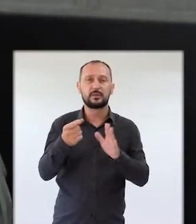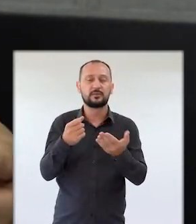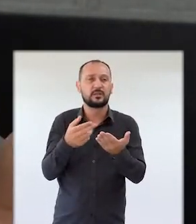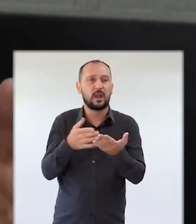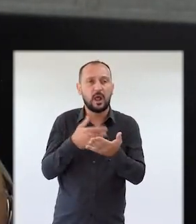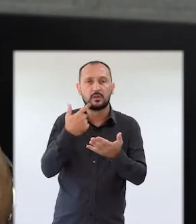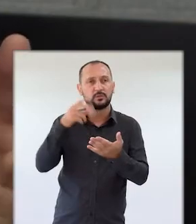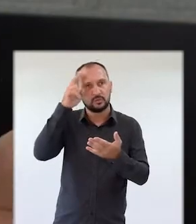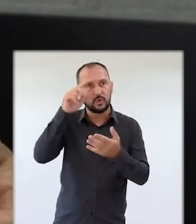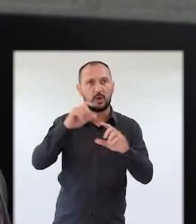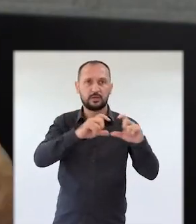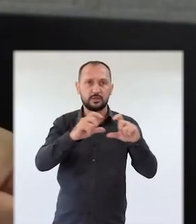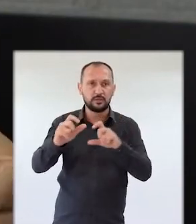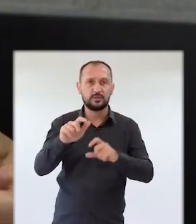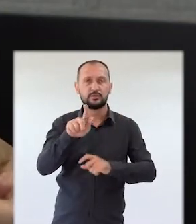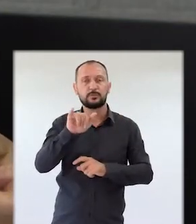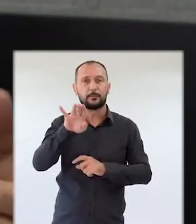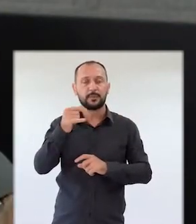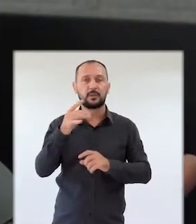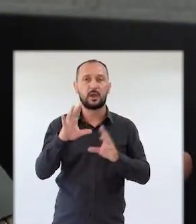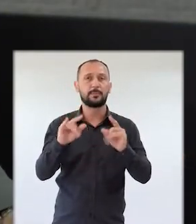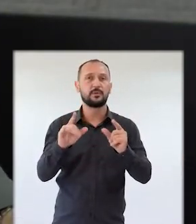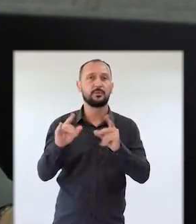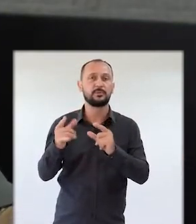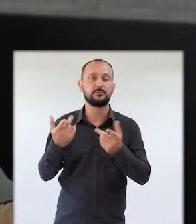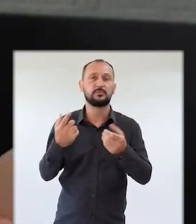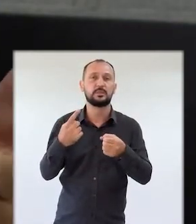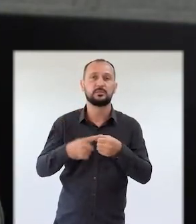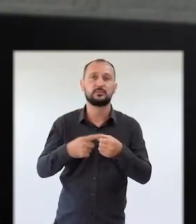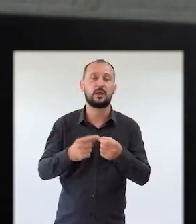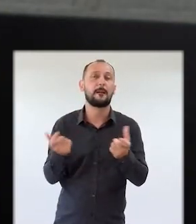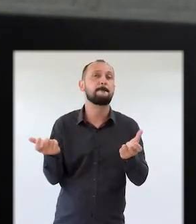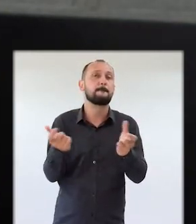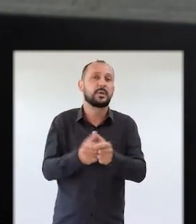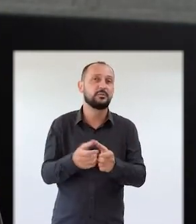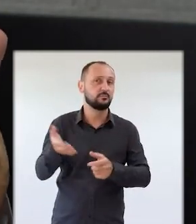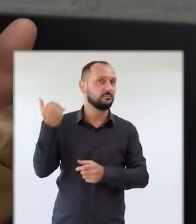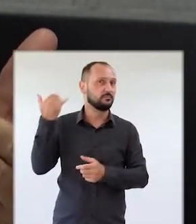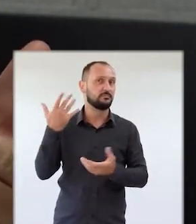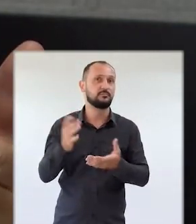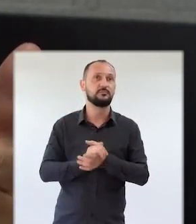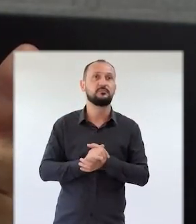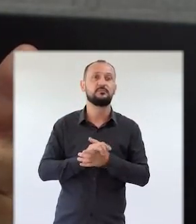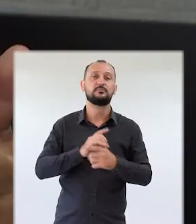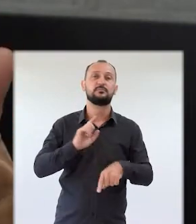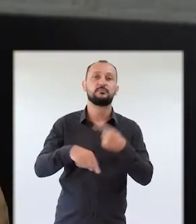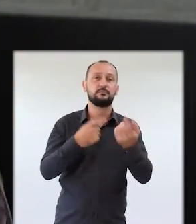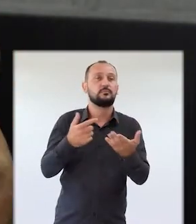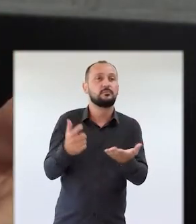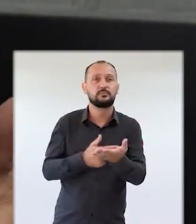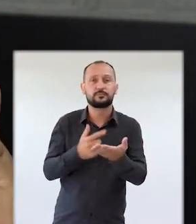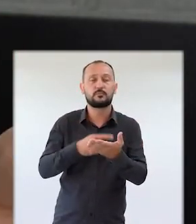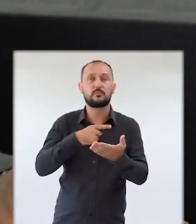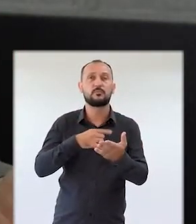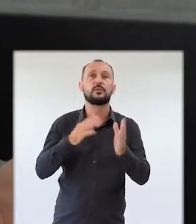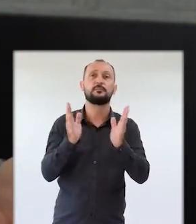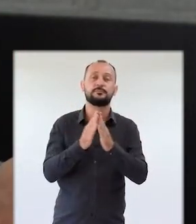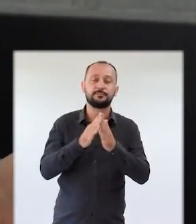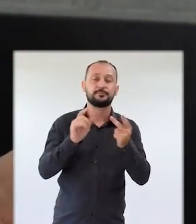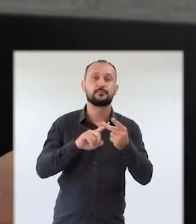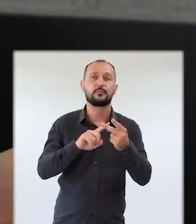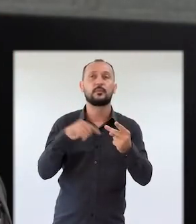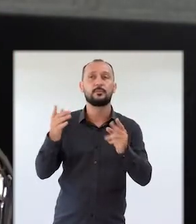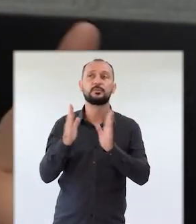segunda, lia revistinha, história em quadrinhos, gibi, mas aí acaba, ainda mais numa cidade que era pequena naquela época. Depois, livros de